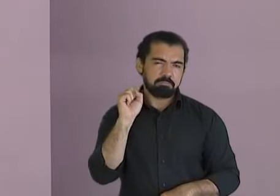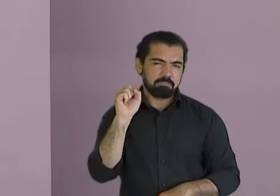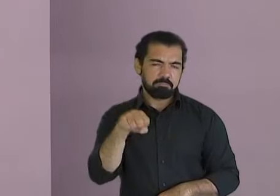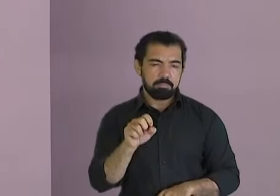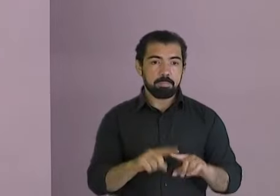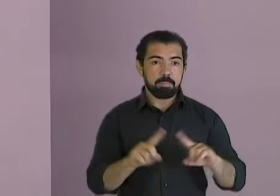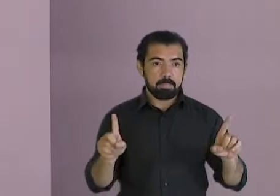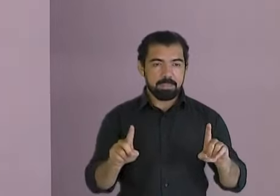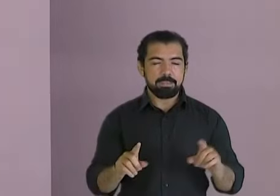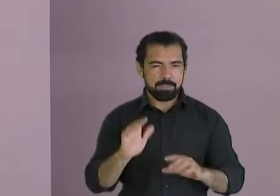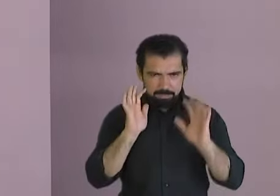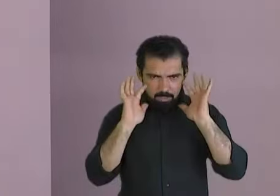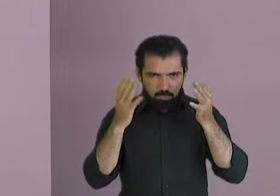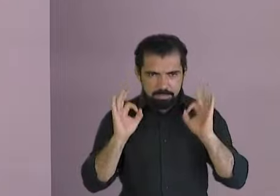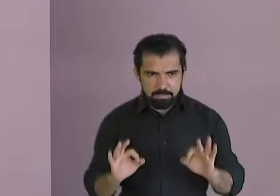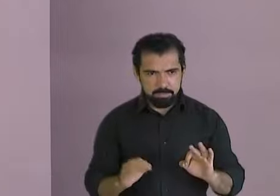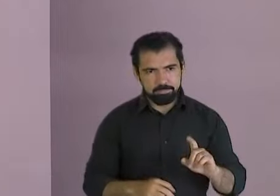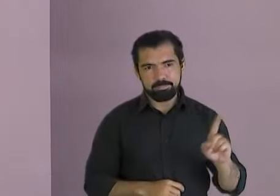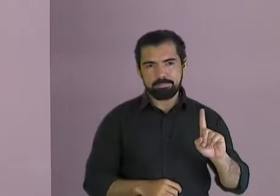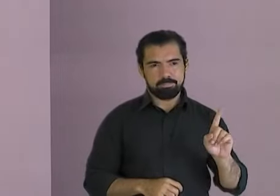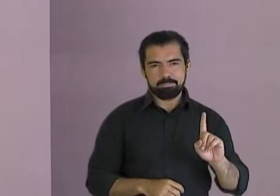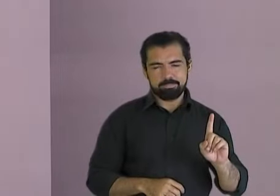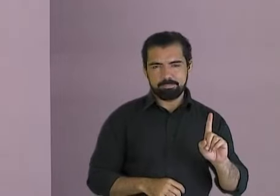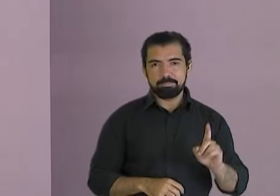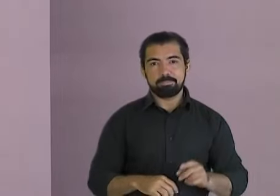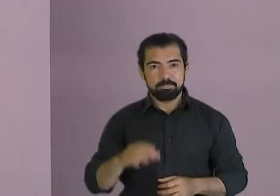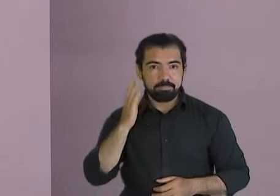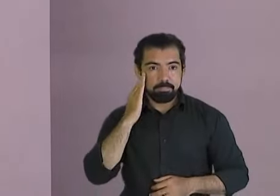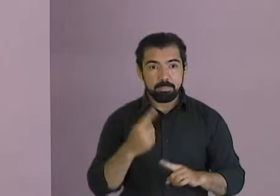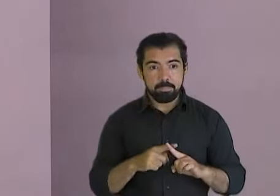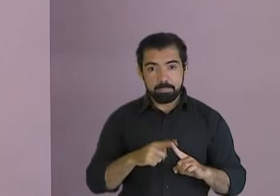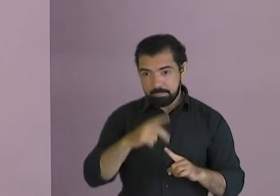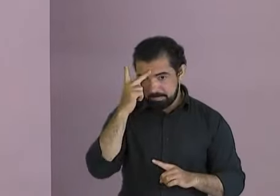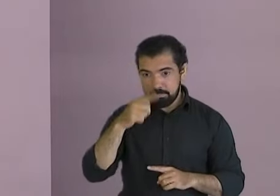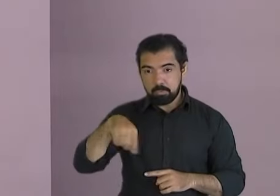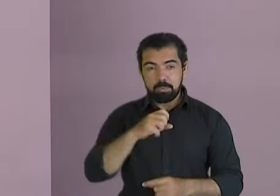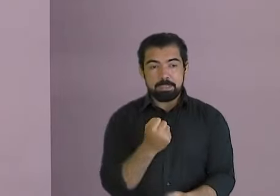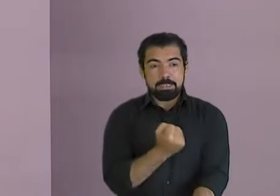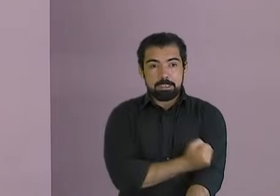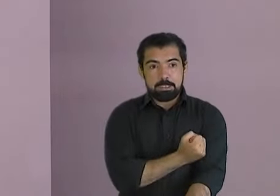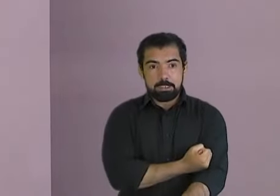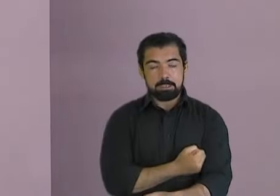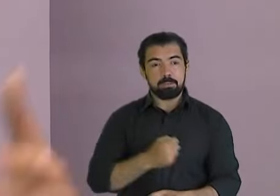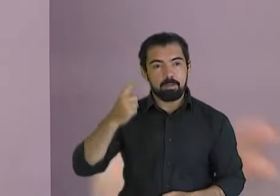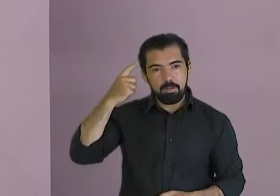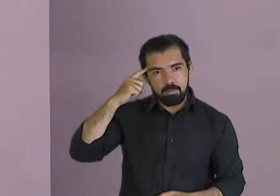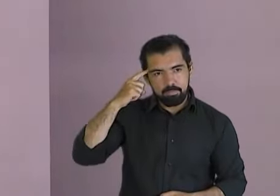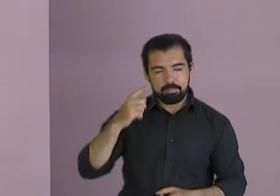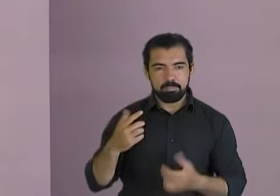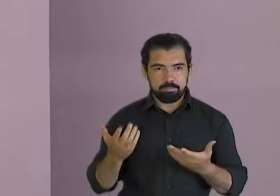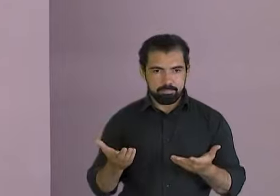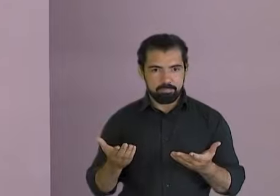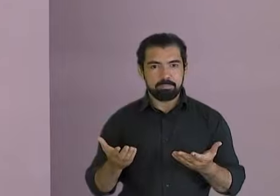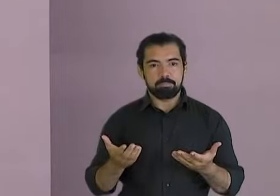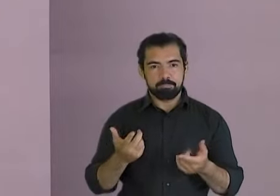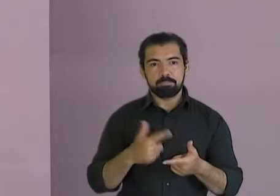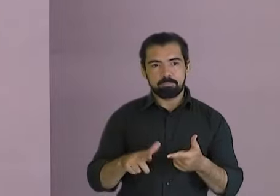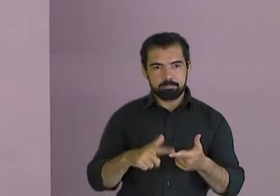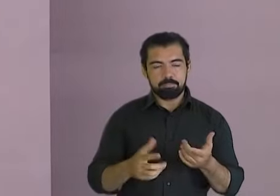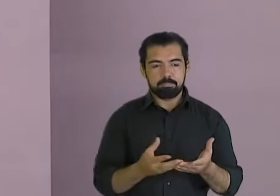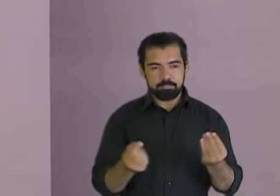ainda assim não ia dar conta, né, não ia dar conta, acho que, do uso das pessoas, né. Indiscriminado ou de forma aí